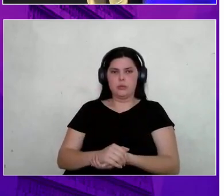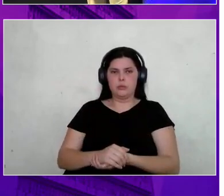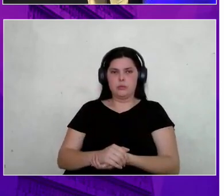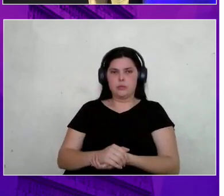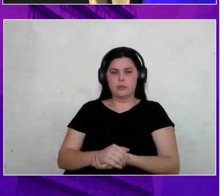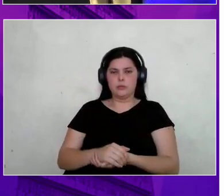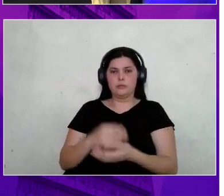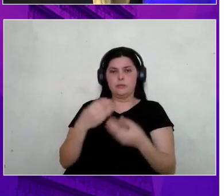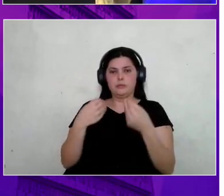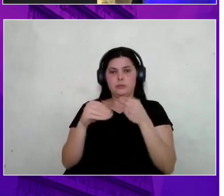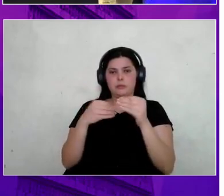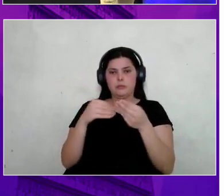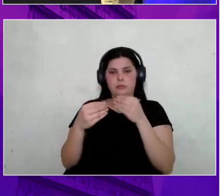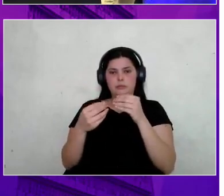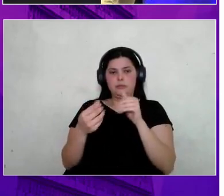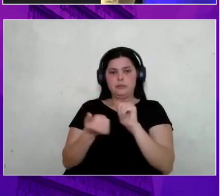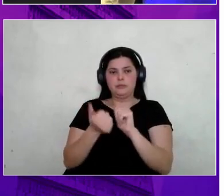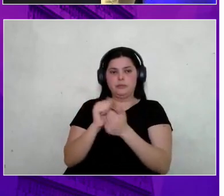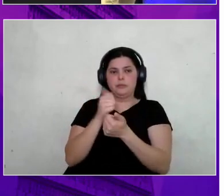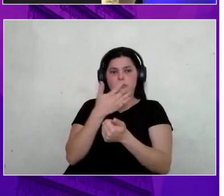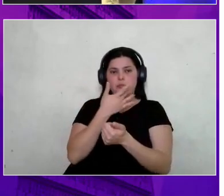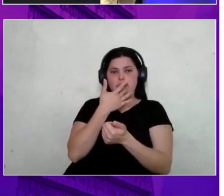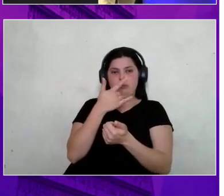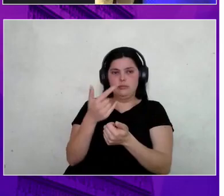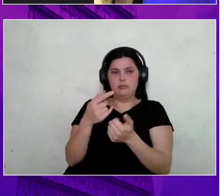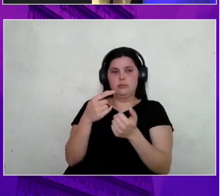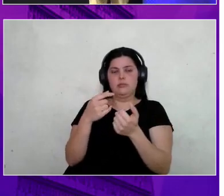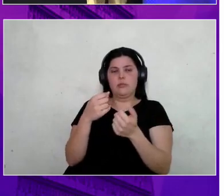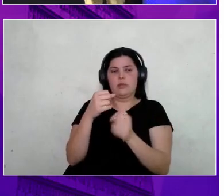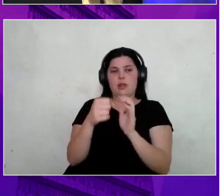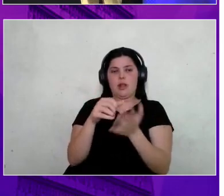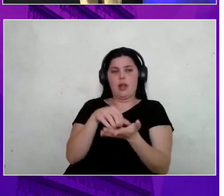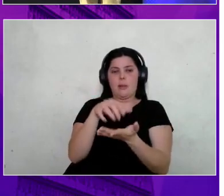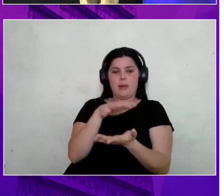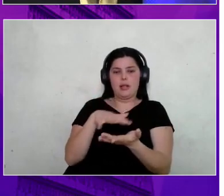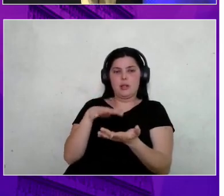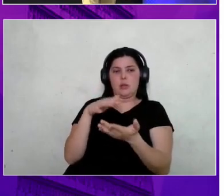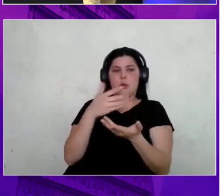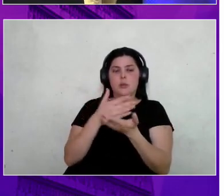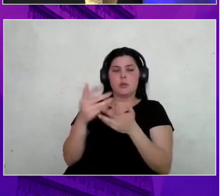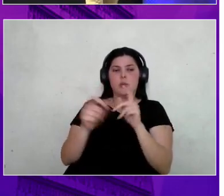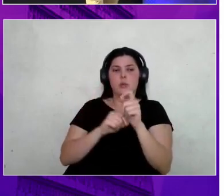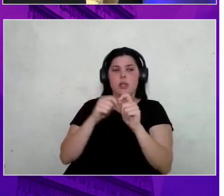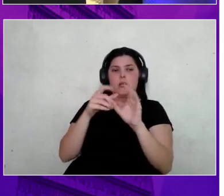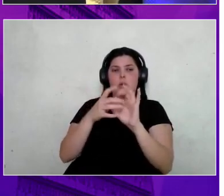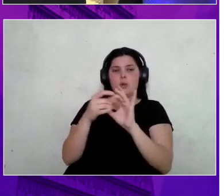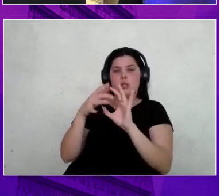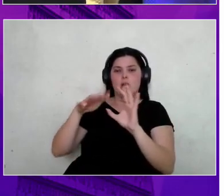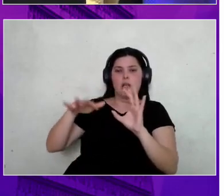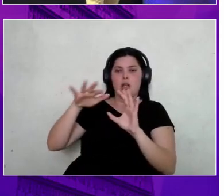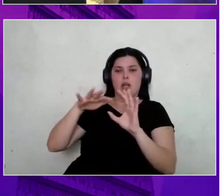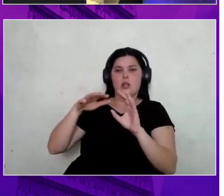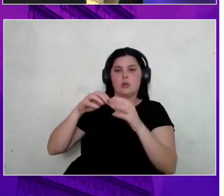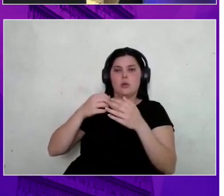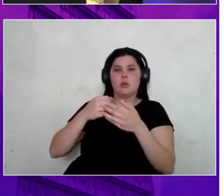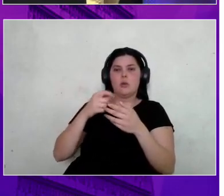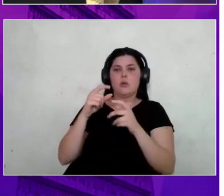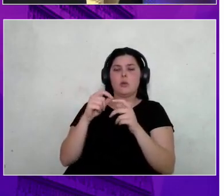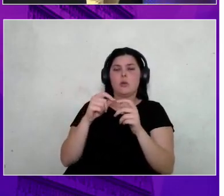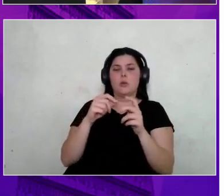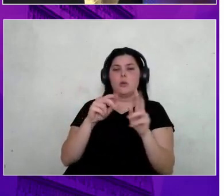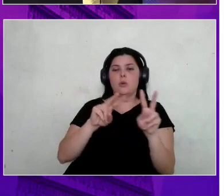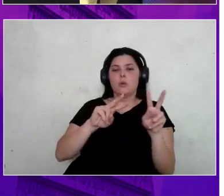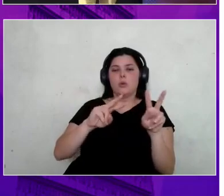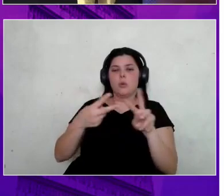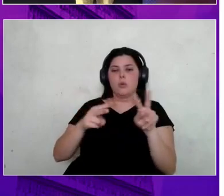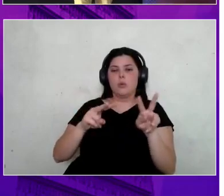flexibilidade e adaptabilidade da aplicação. Então, inicialmente ali no contexto, era só o transacional que usava essas notificações,